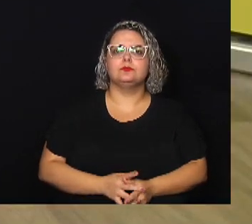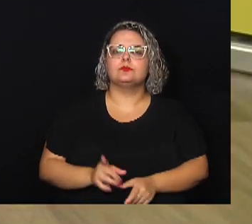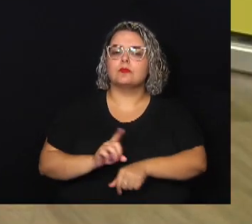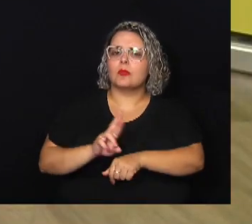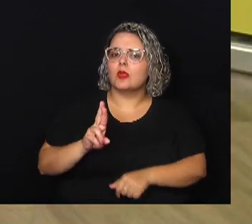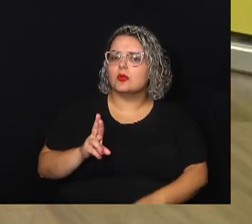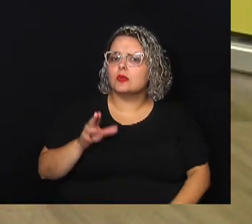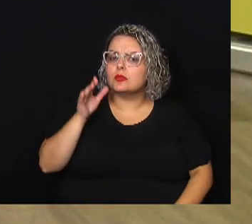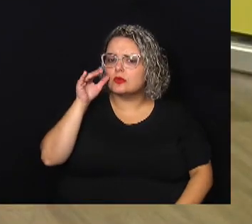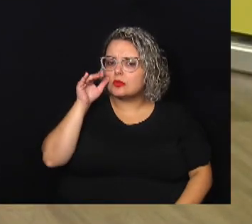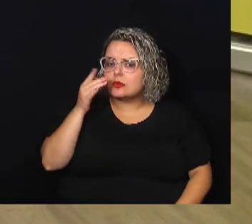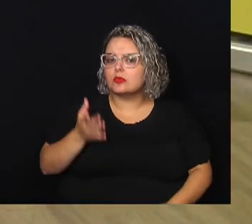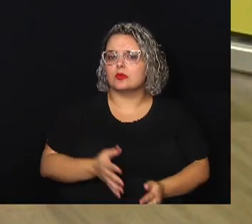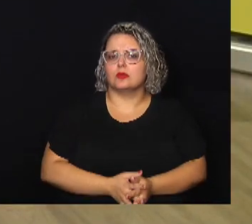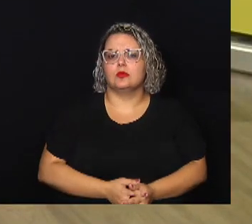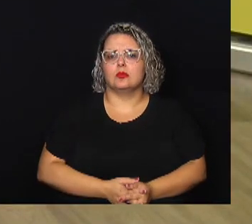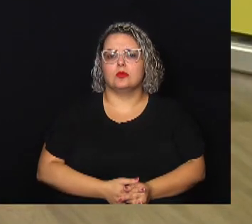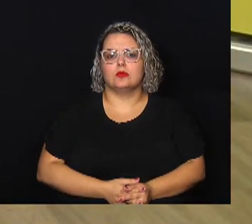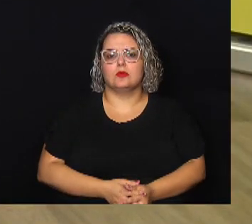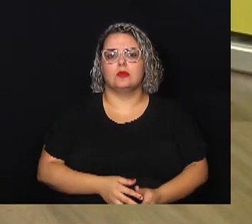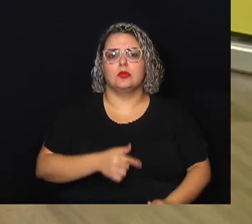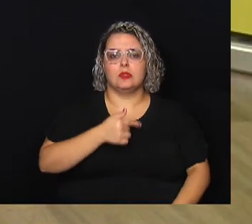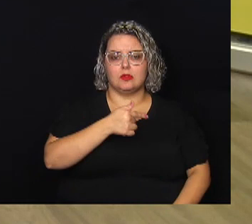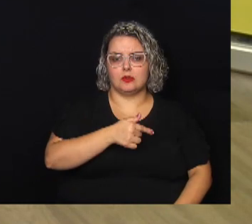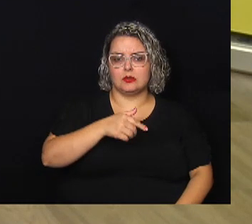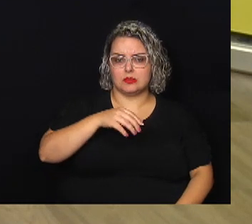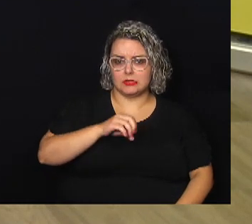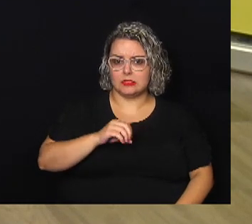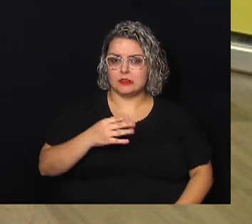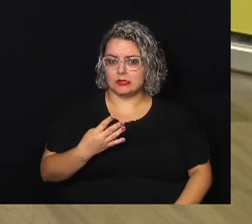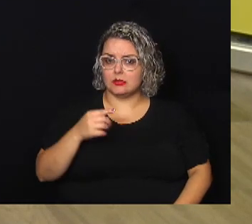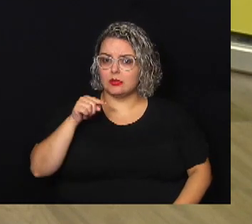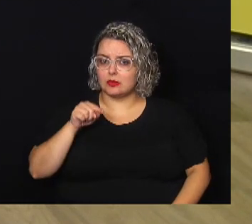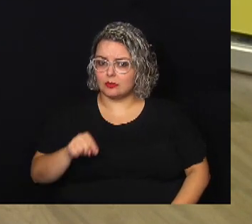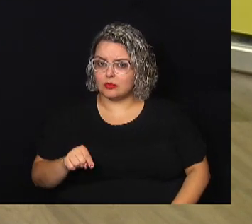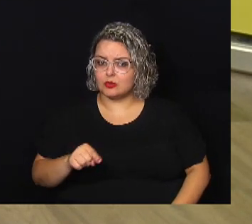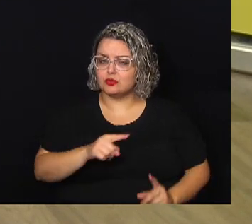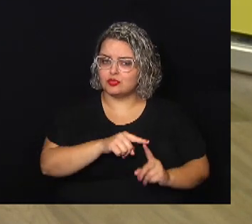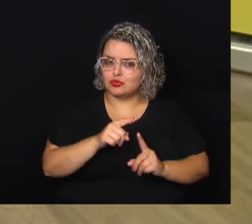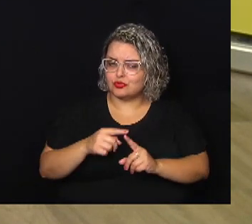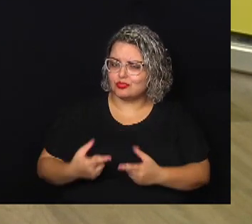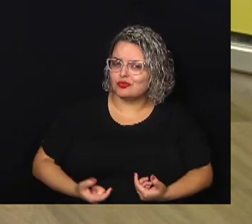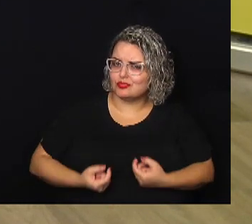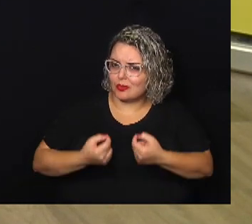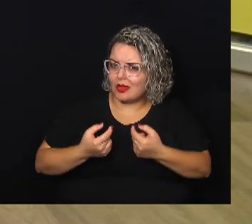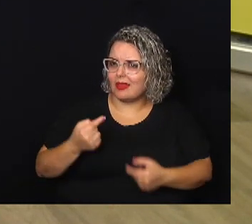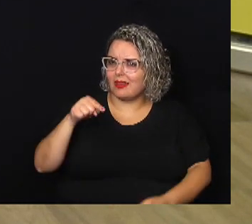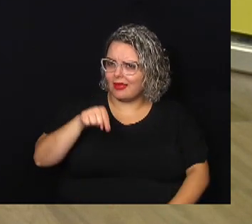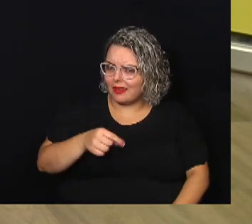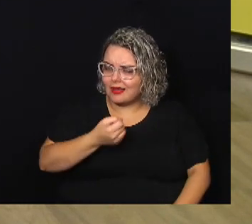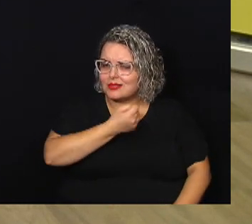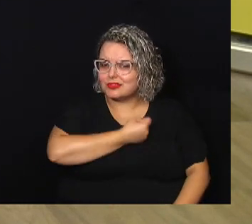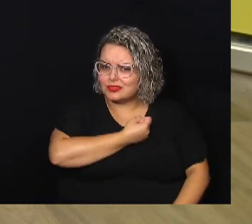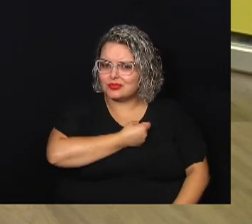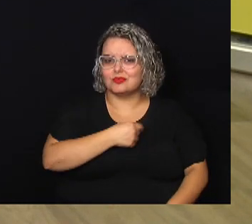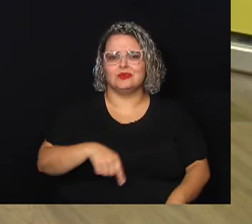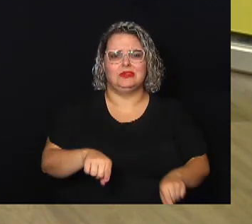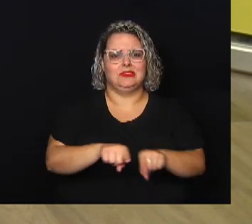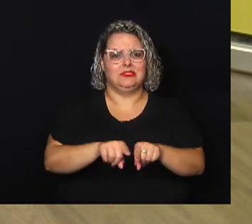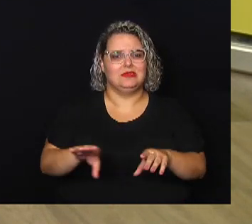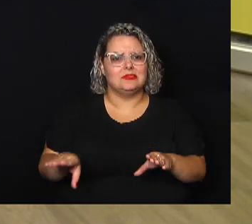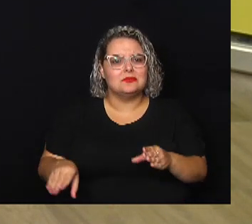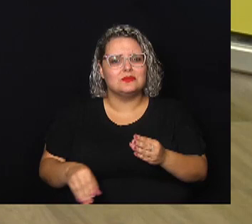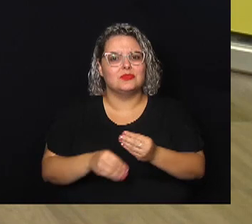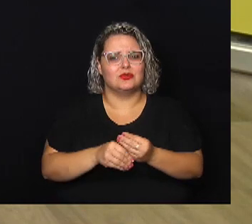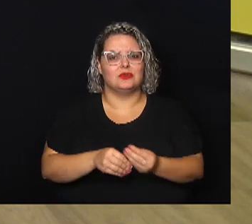uma curiosidade, né? A gente falou aí 704 mil casos de câncer. Esse número também inclui câncer em